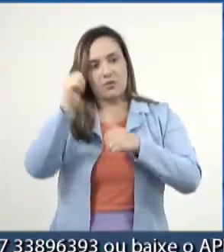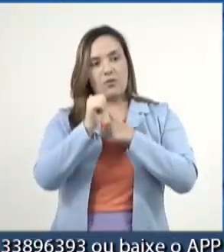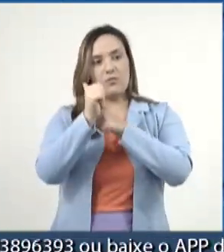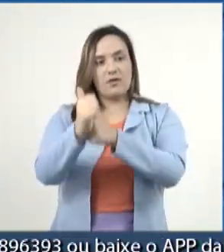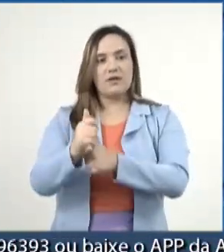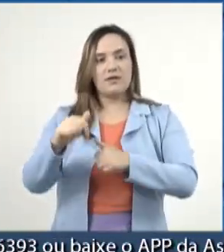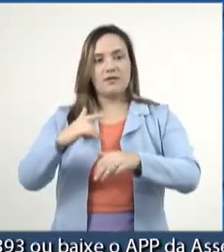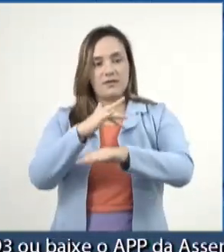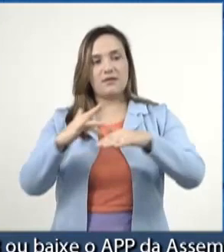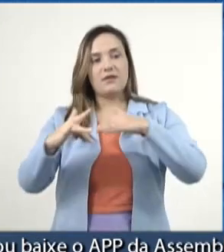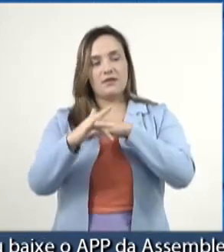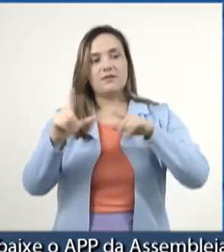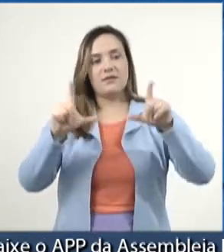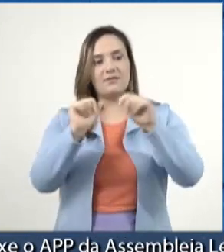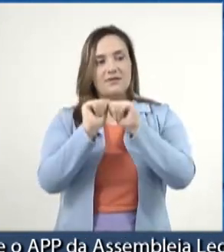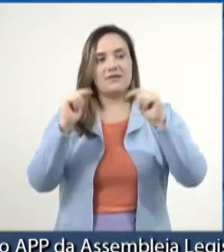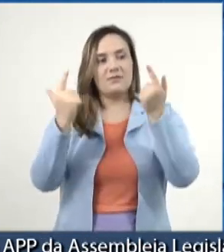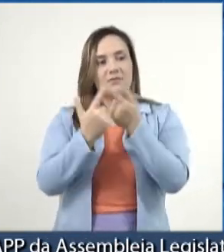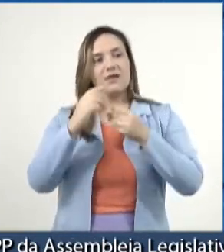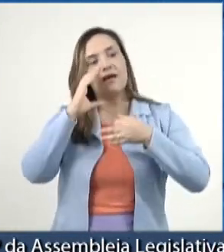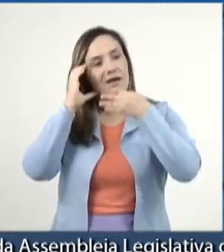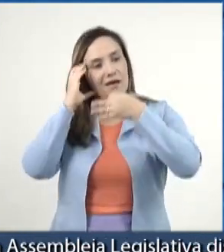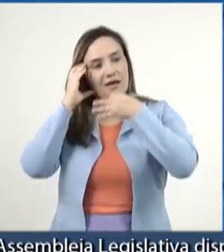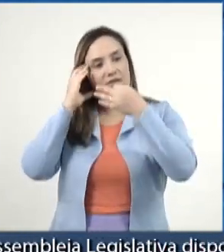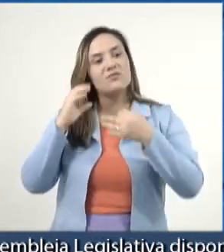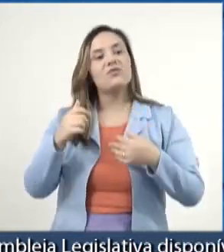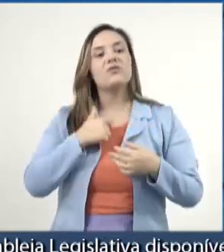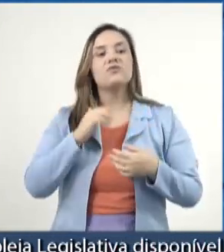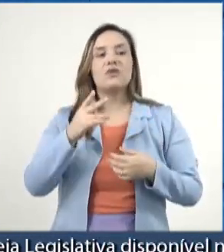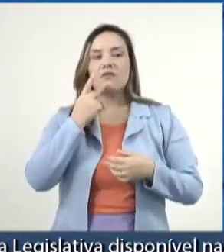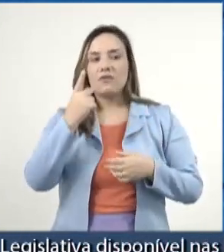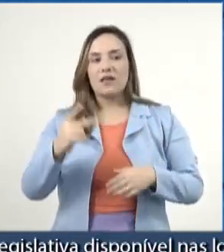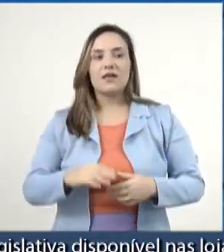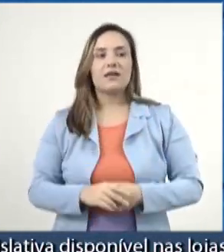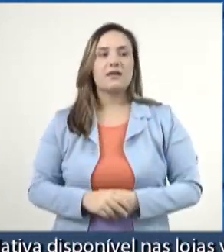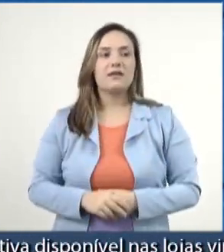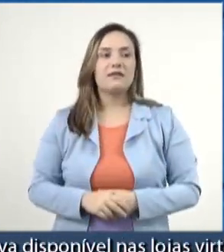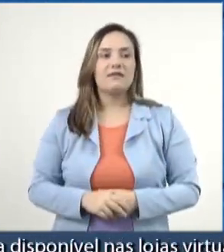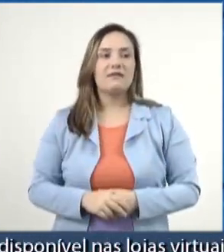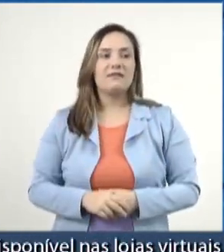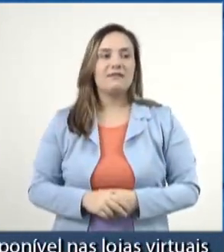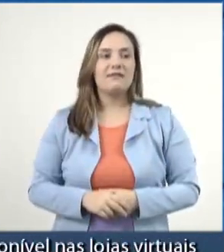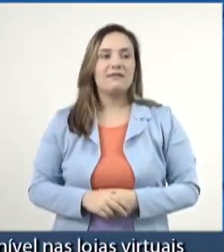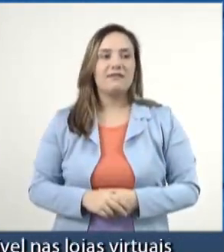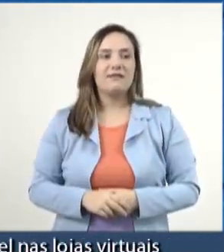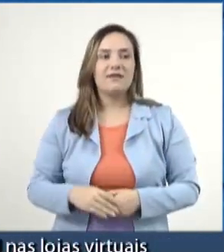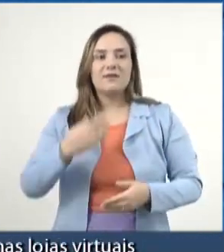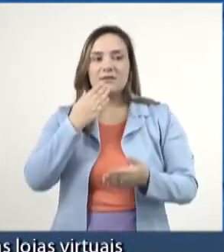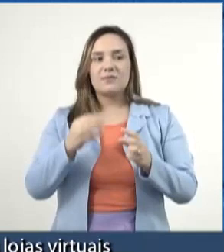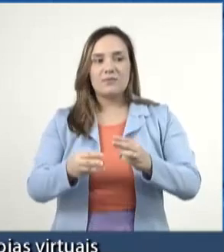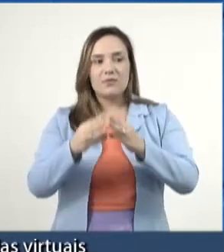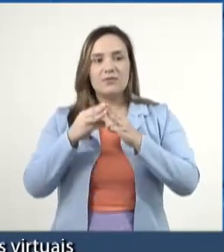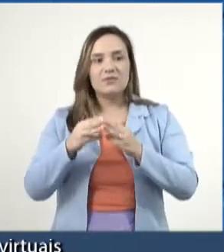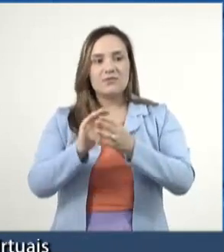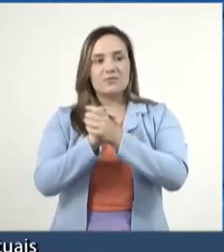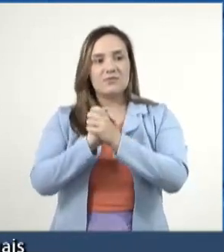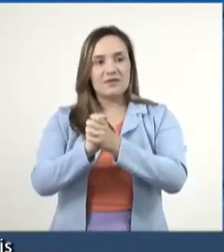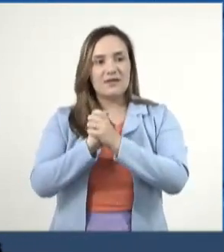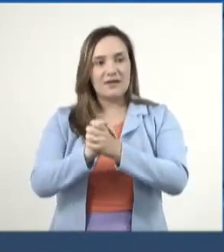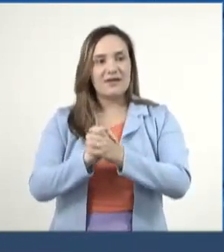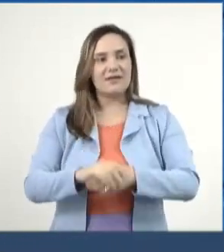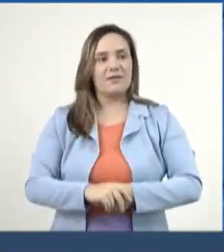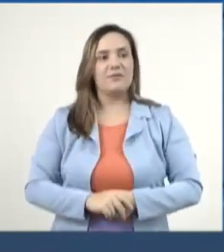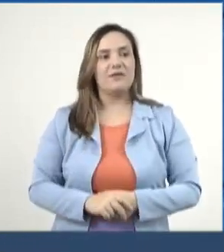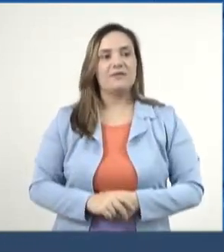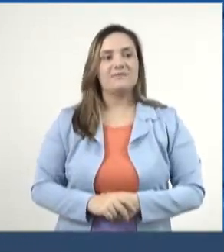pelas redes sociais, TV Assembleia, rádio. Como eu comentei ontem, eu venho hoje apresentar essa moção de congratulação.